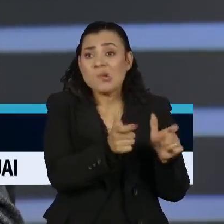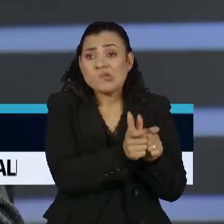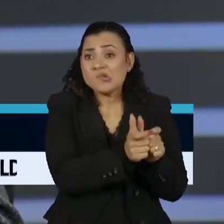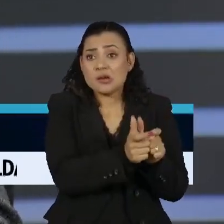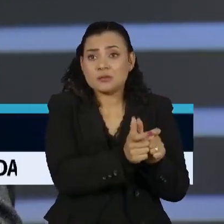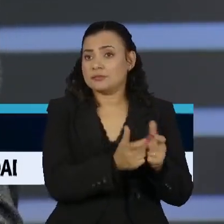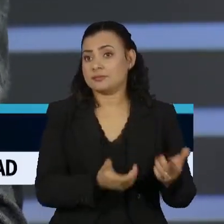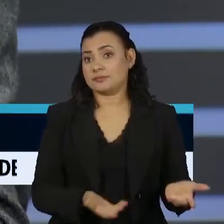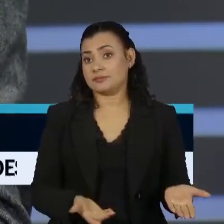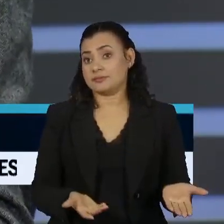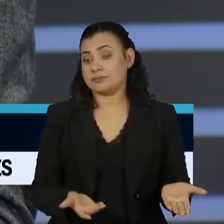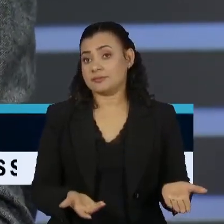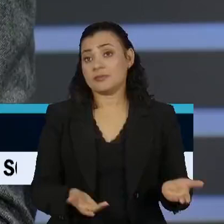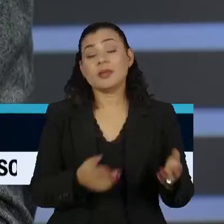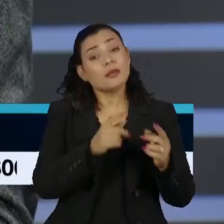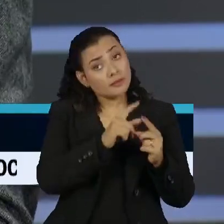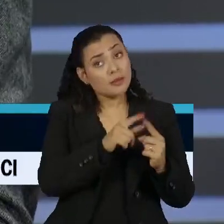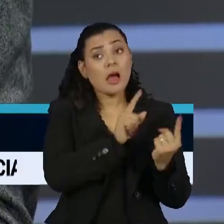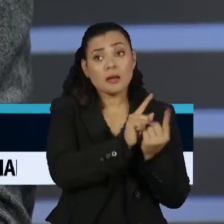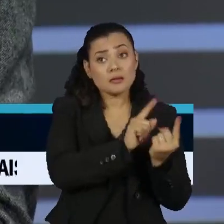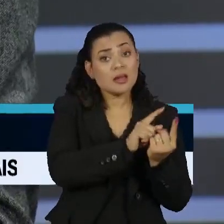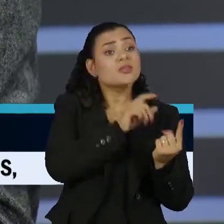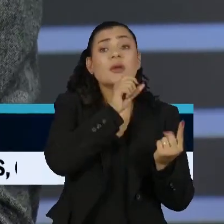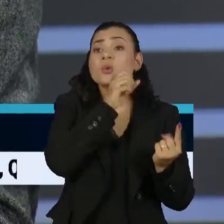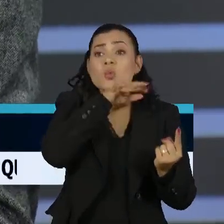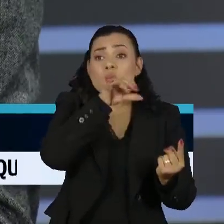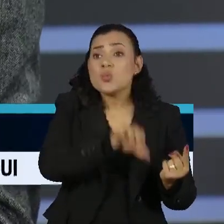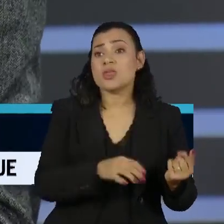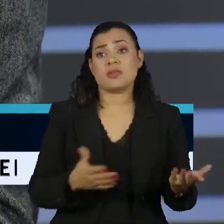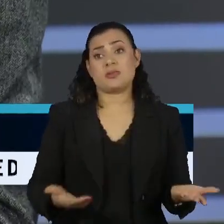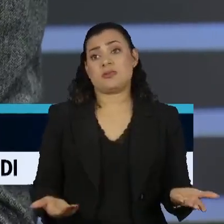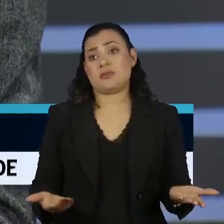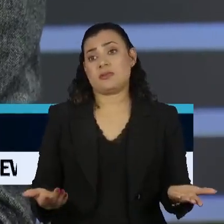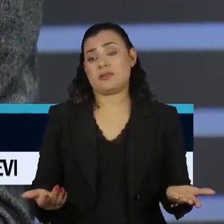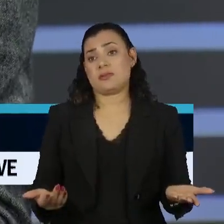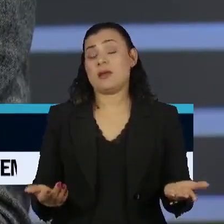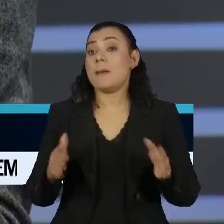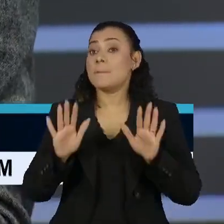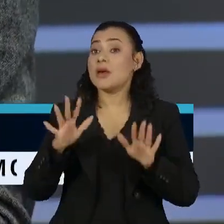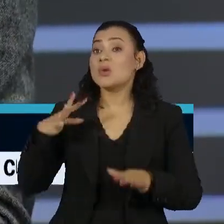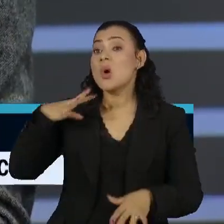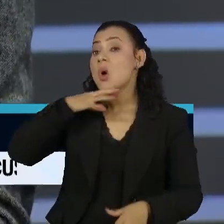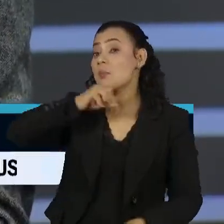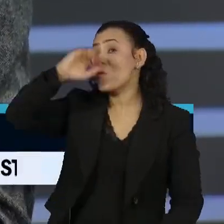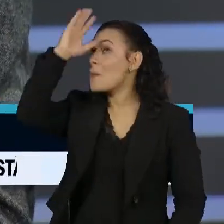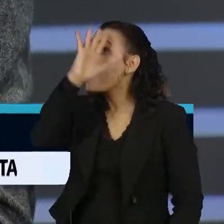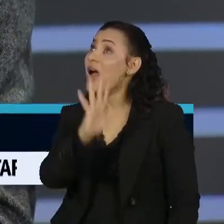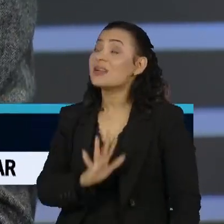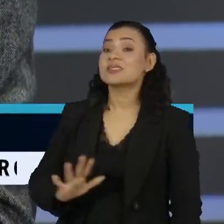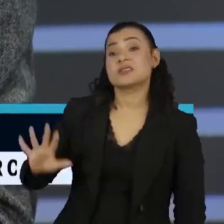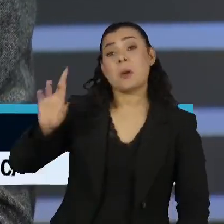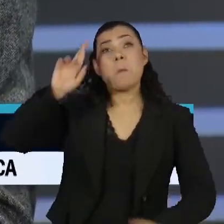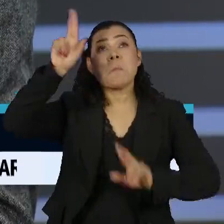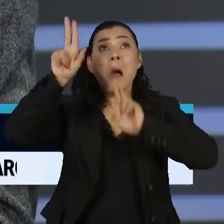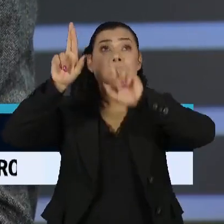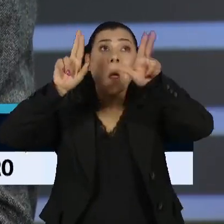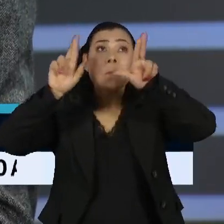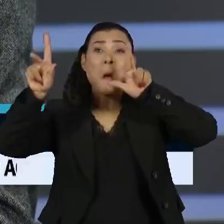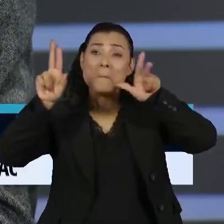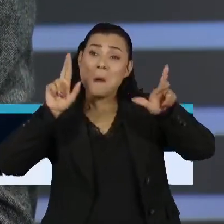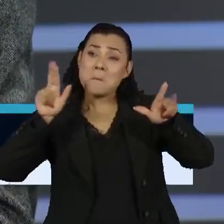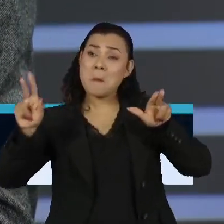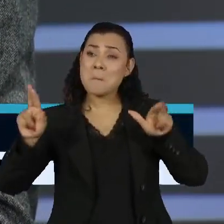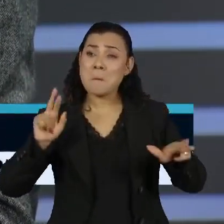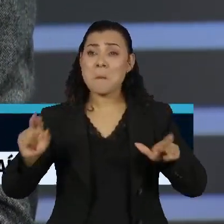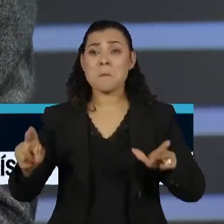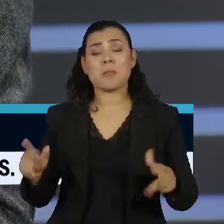quase não existem, e funcionam muito mal. Agora, é claro que no Brasil esse debate tem espaço, porque a gente sabe que o